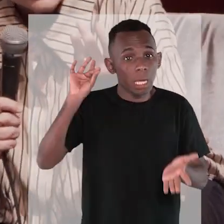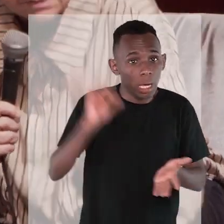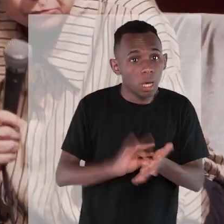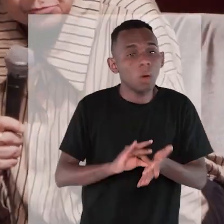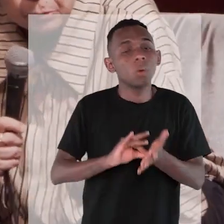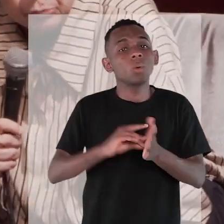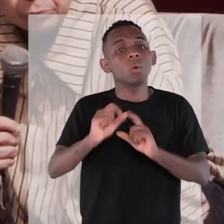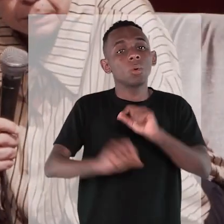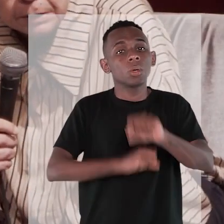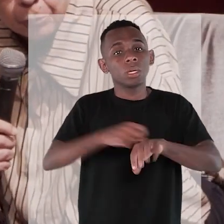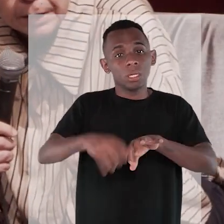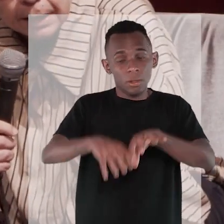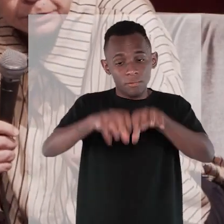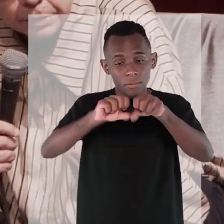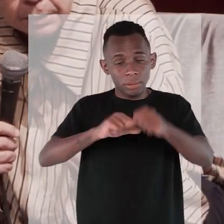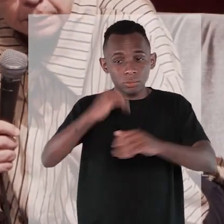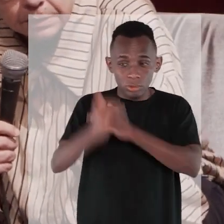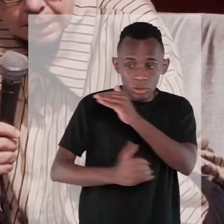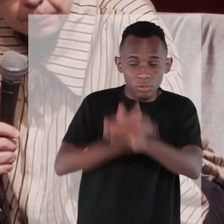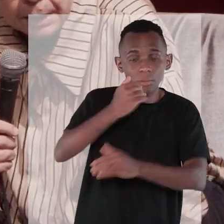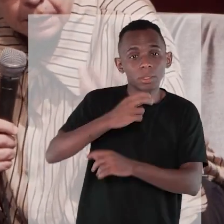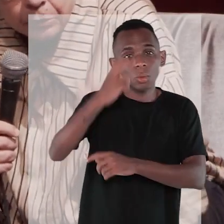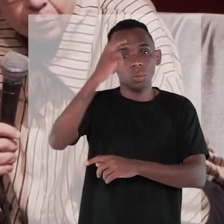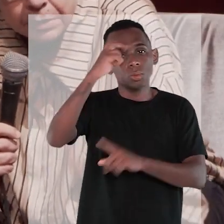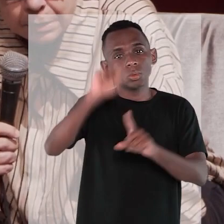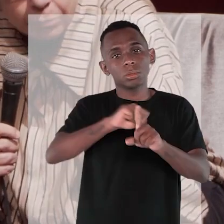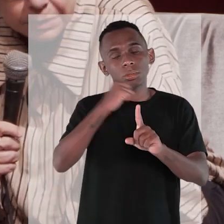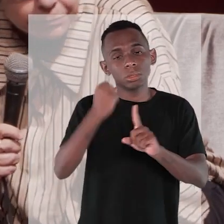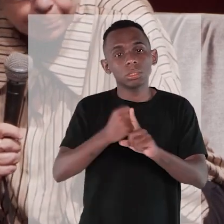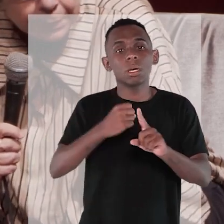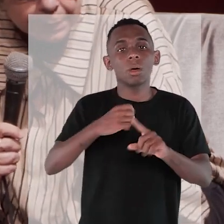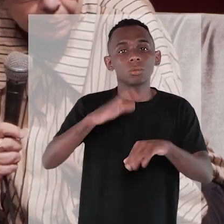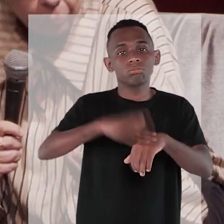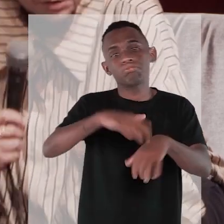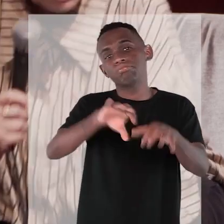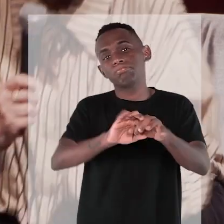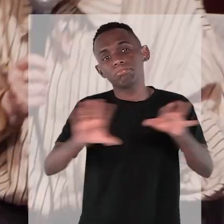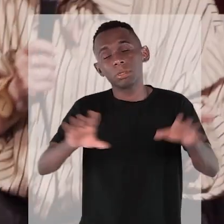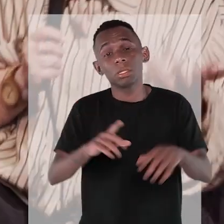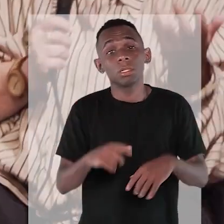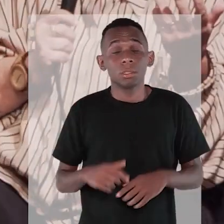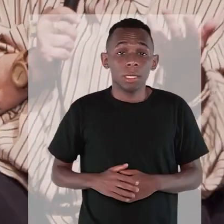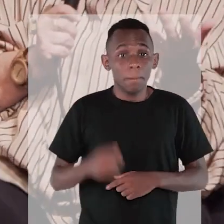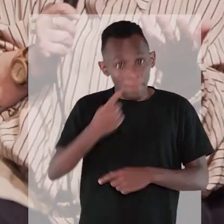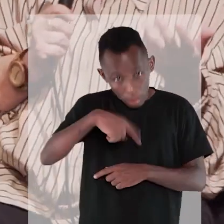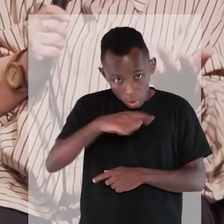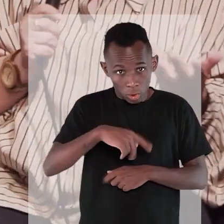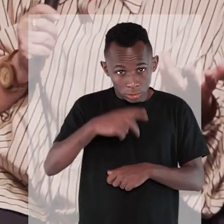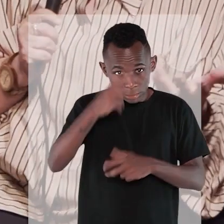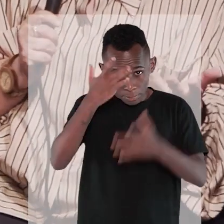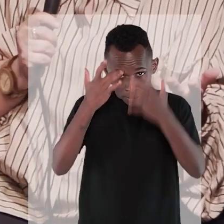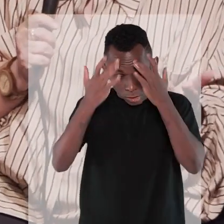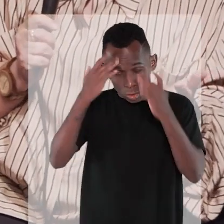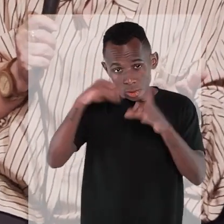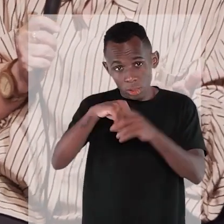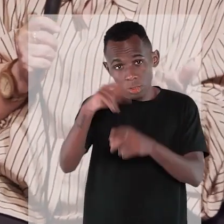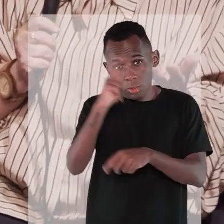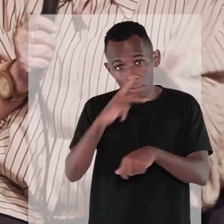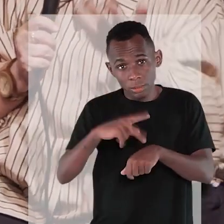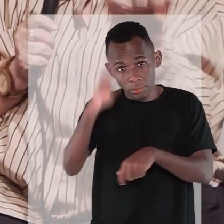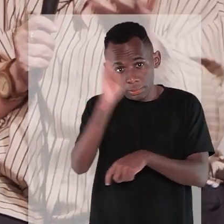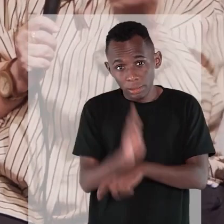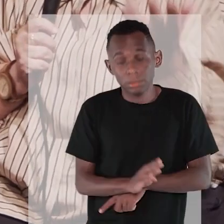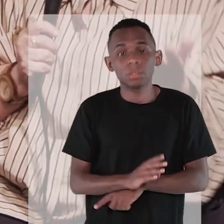na formação de uma cultura democrática, sabe? Inclusive para que nós, brasileiros, e nós vamos saber que nós temos uma